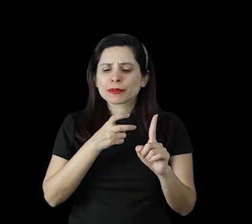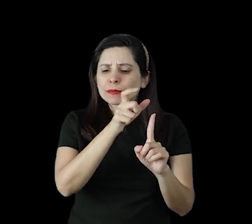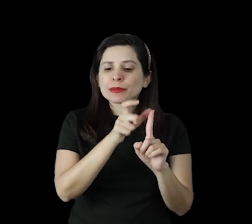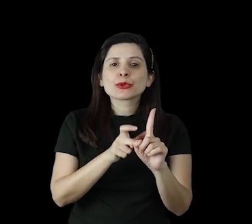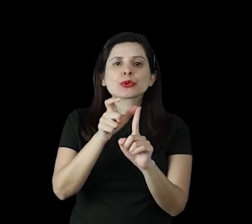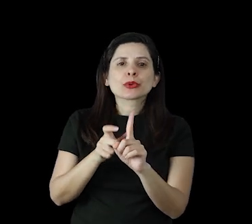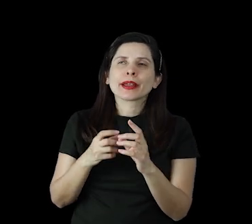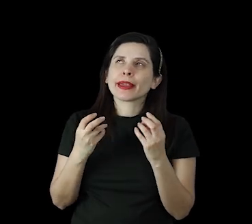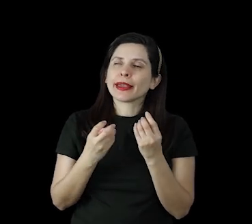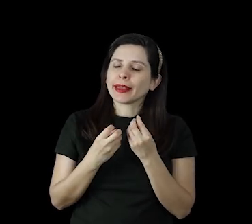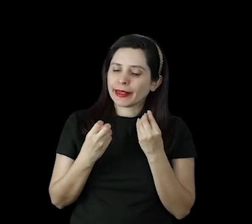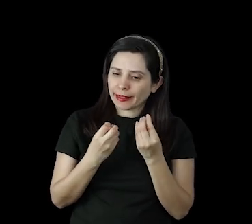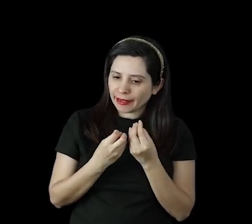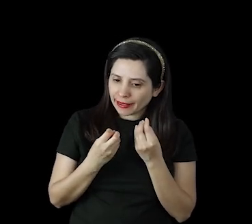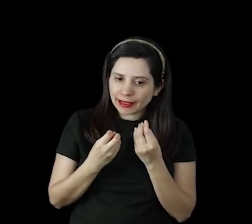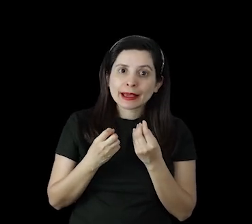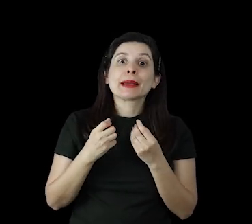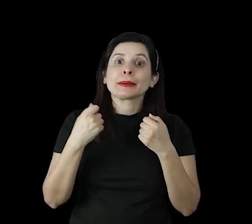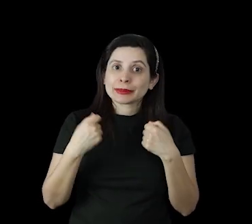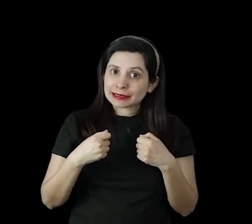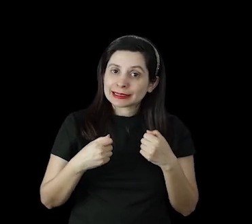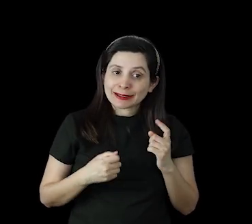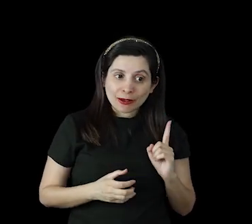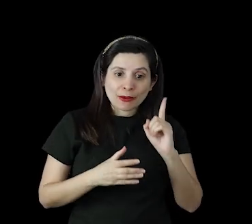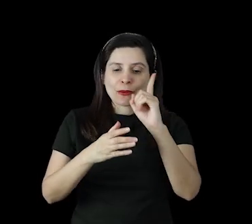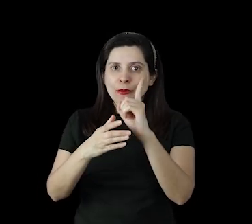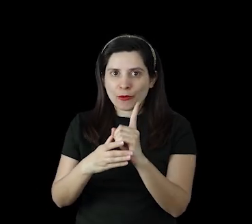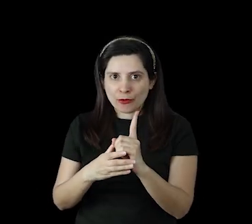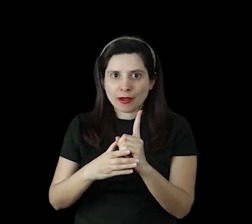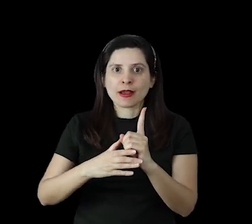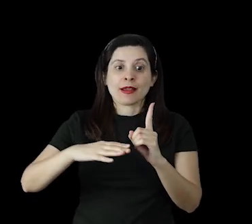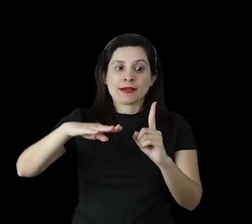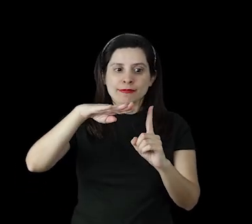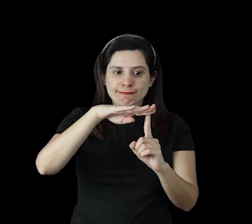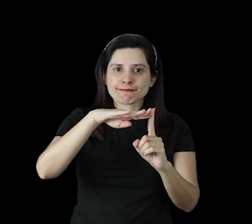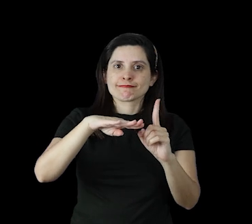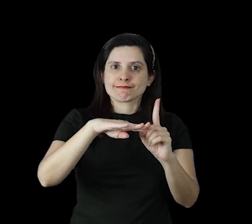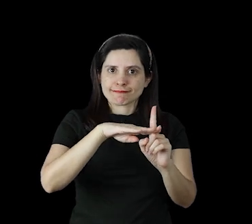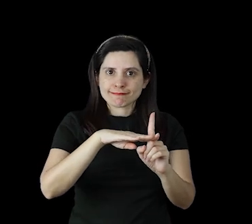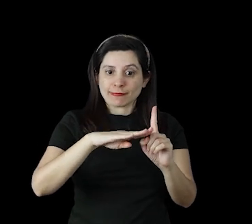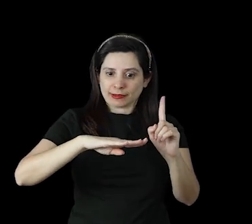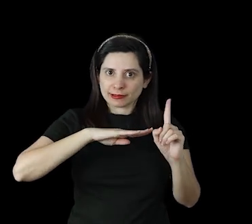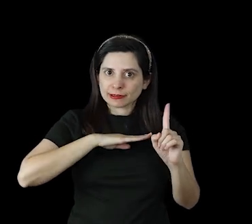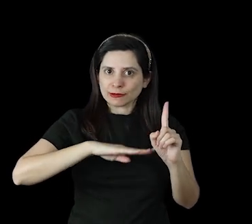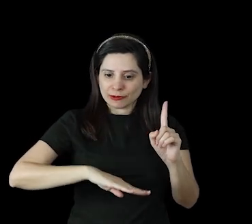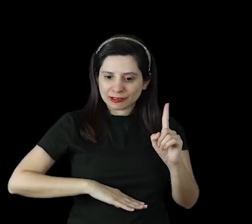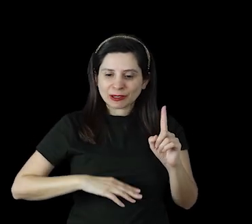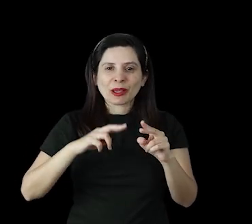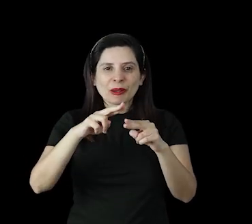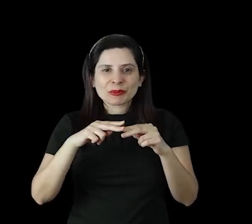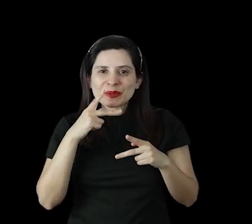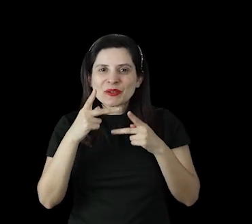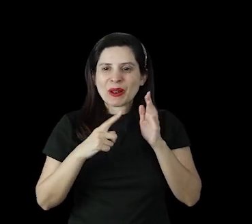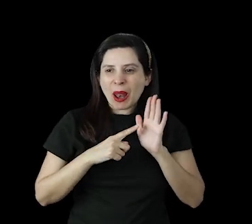personagens, sem colocá-lo em situações, né. E aí por isso que eu falei que é uma engrenagem,